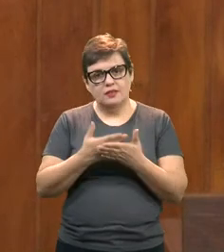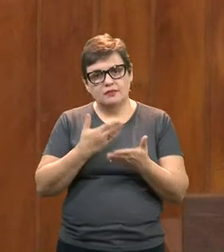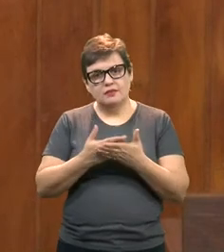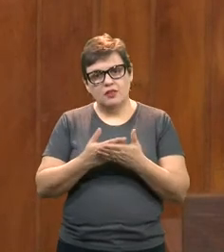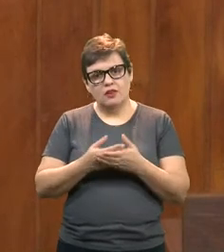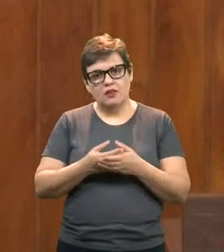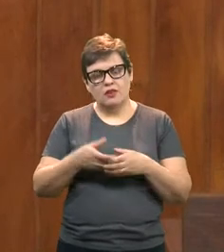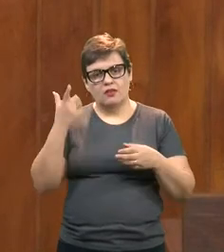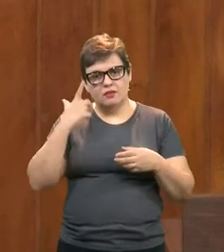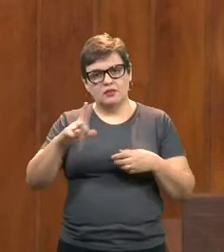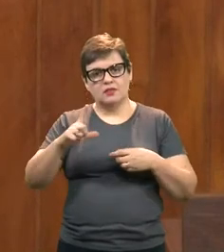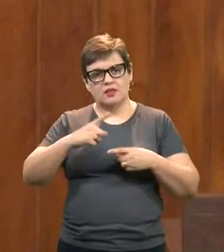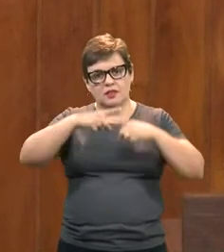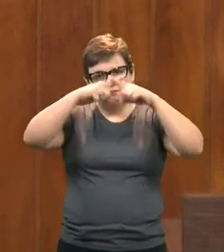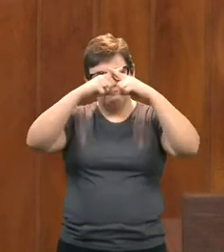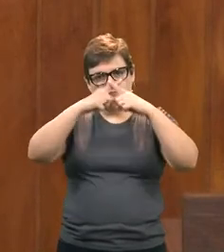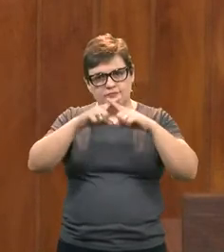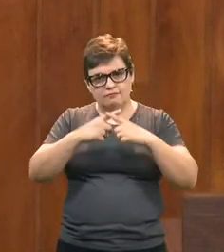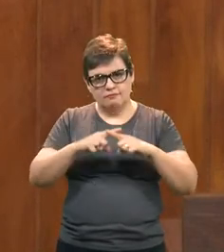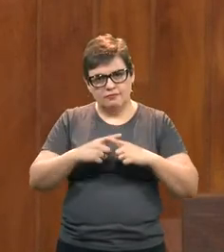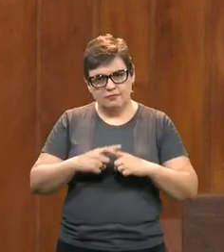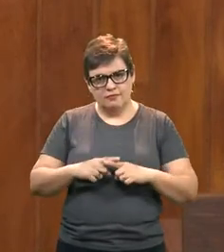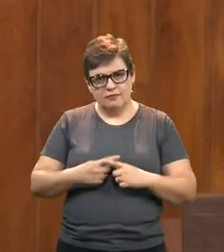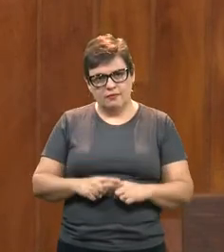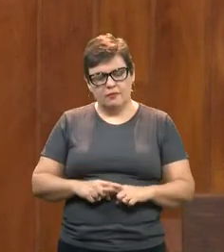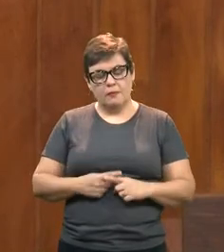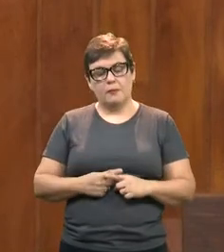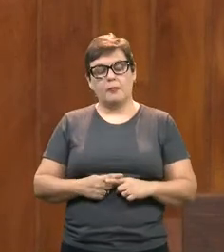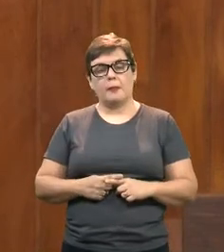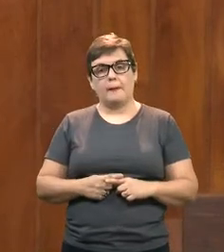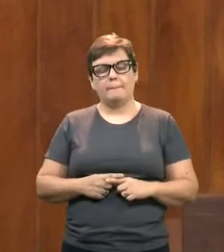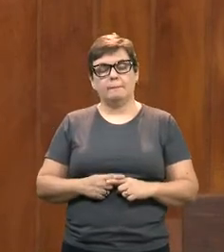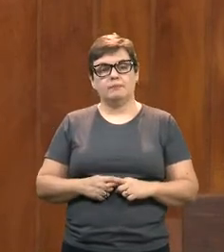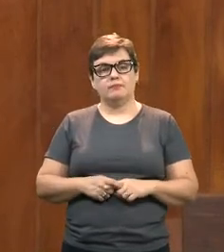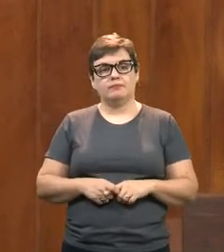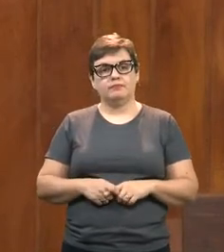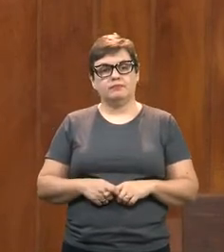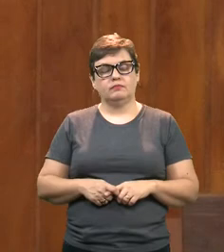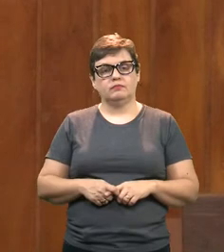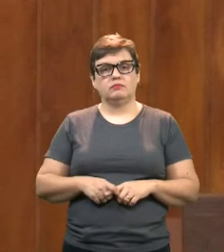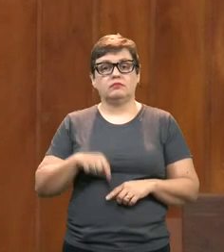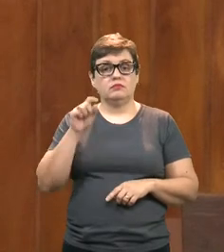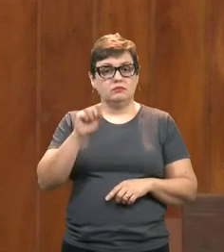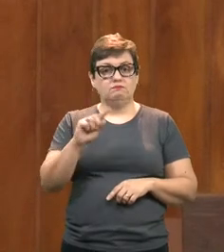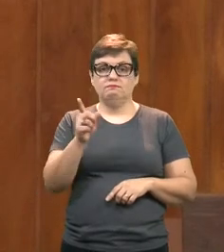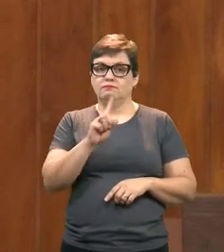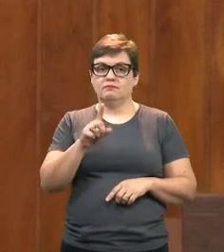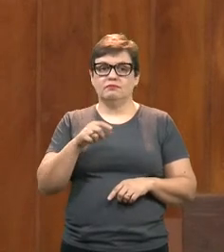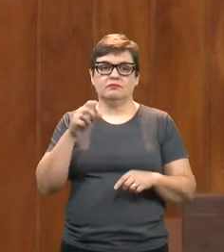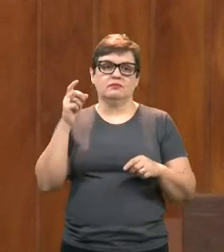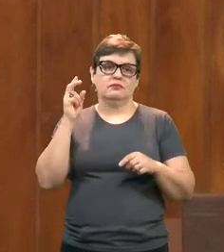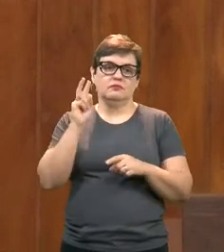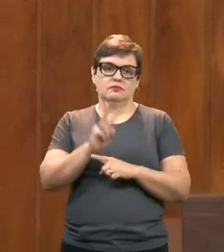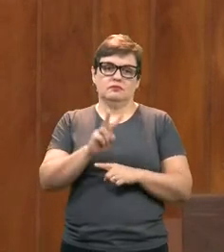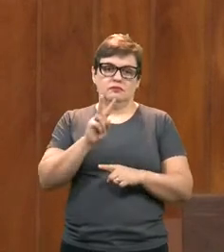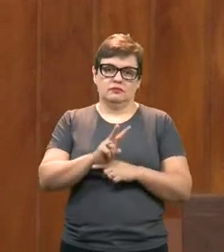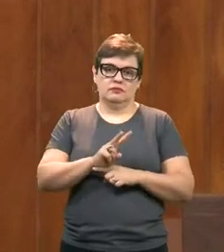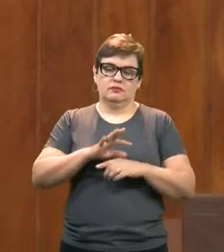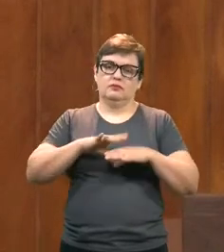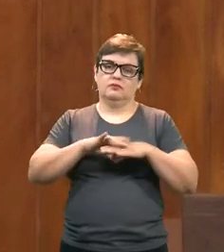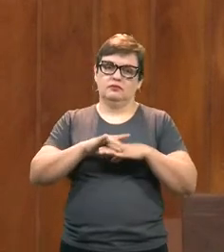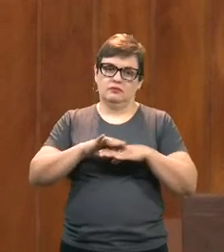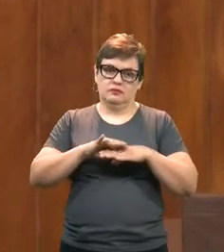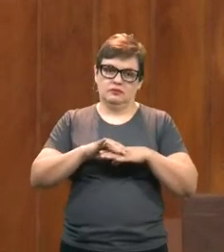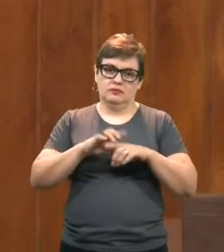competir com a criança neurotípica no aprendizado. Isso não é tratar doença, é tratar gente. Consegue ver a